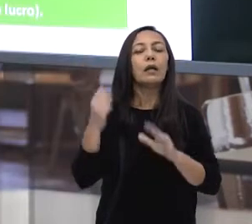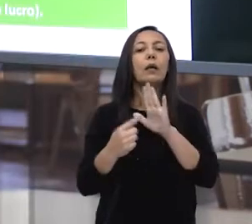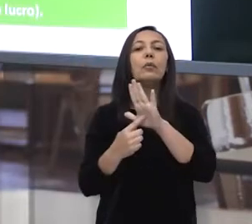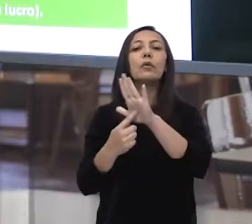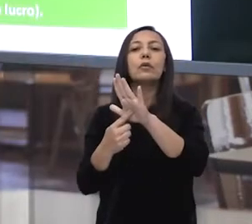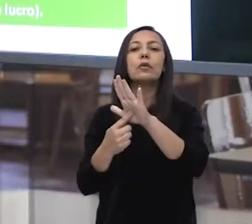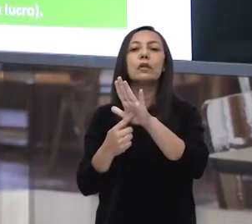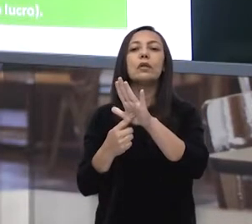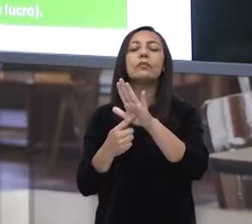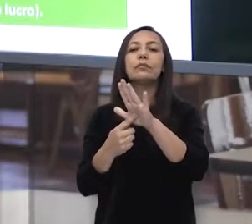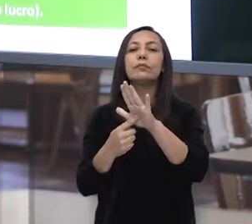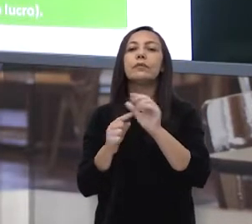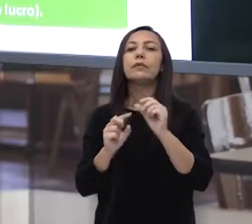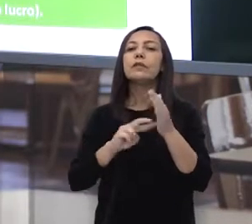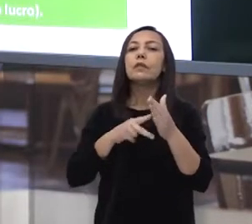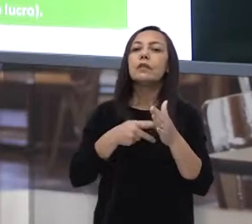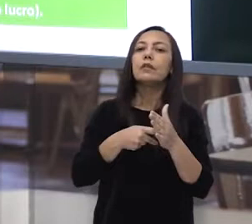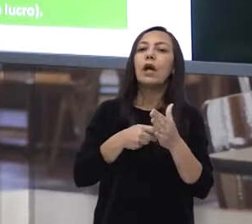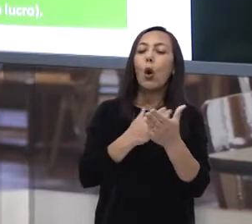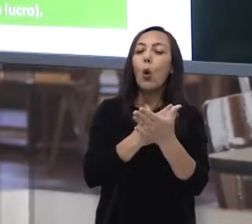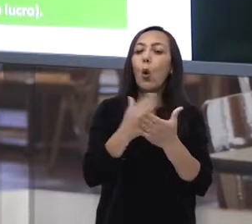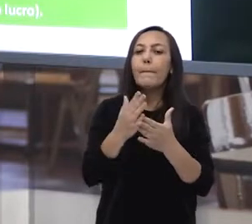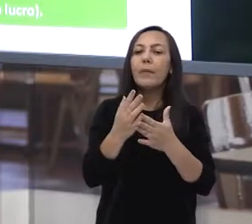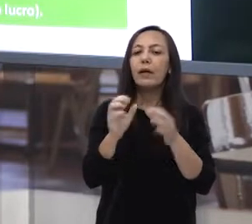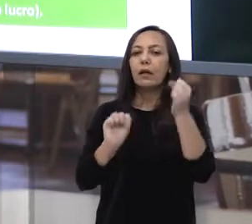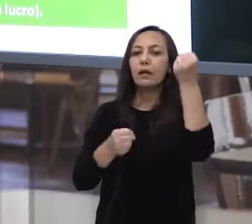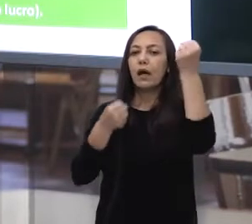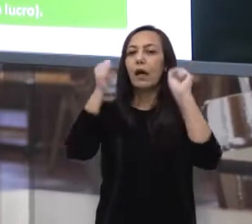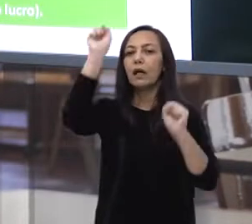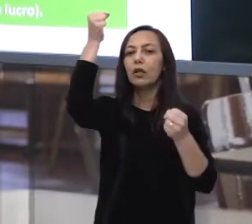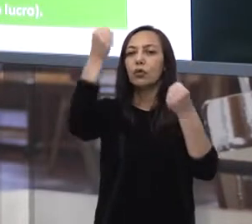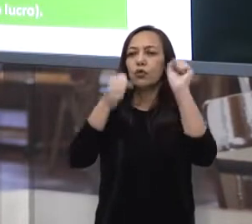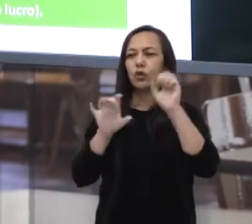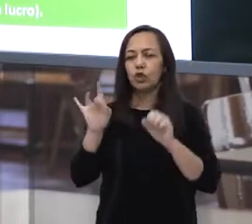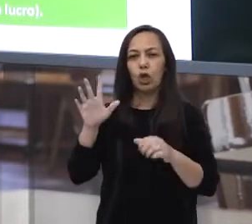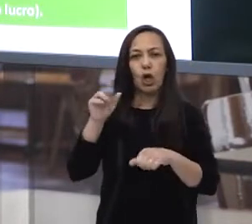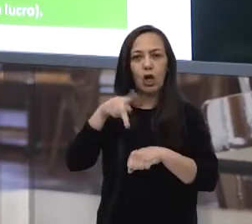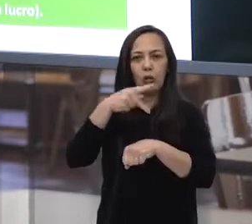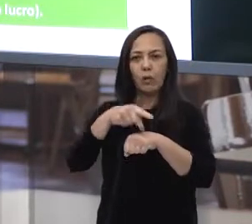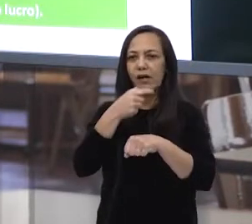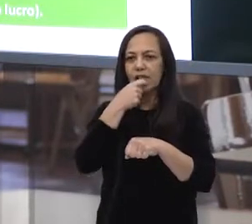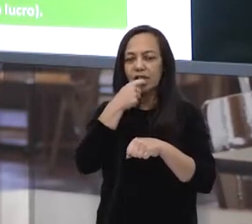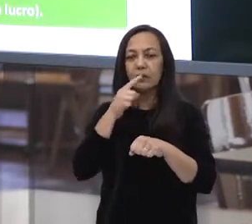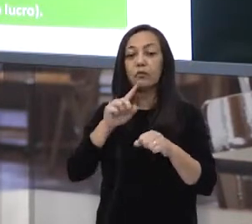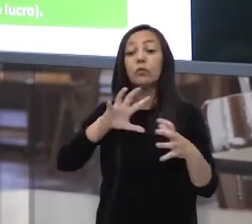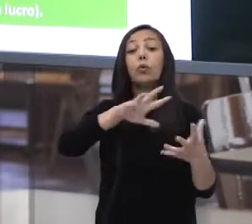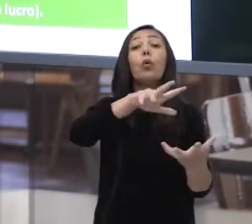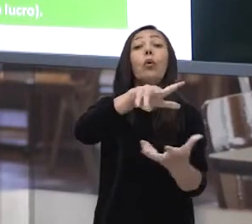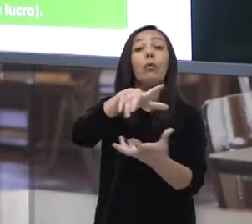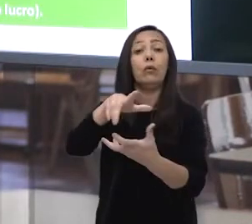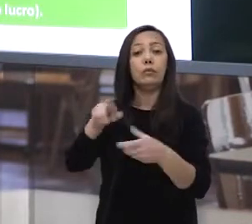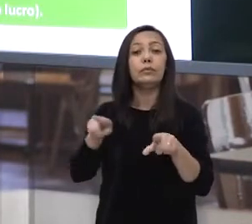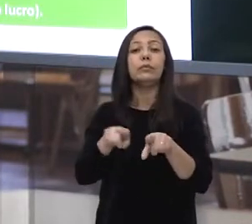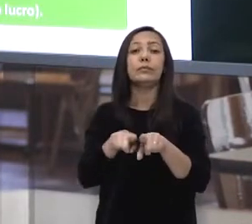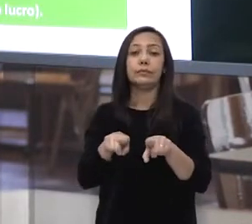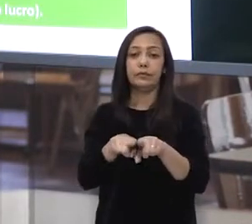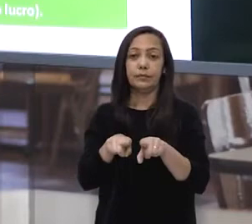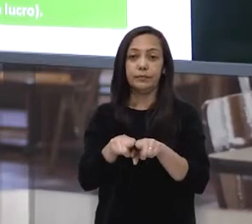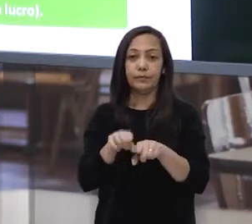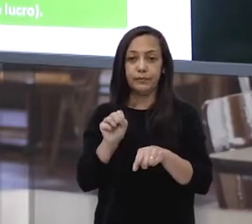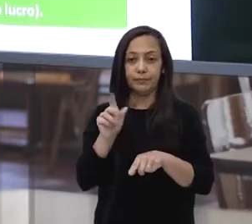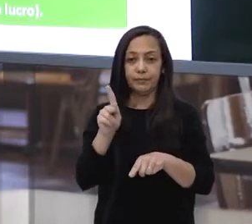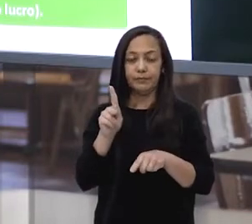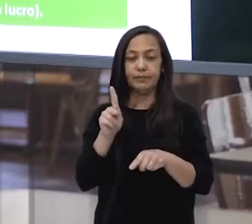foram responsáveis pela introdução da indústria, não só na Inglaterra, mas no mundo como um todo,